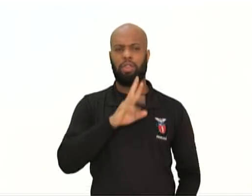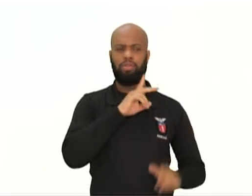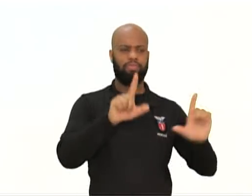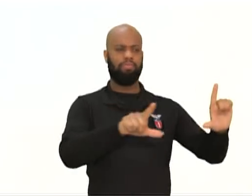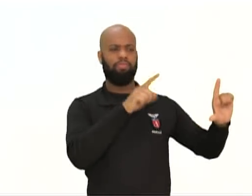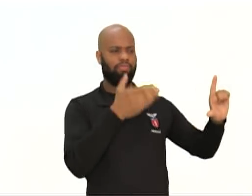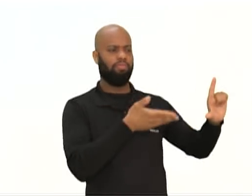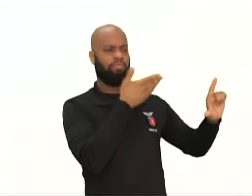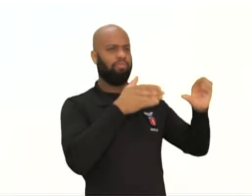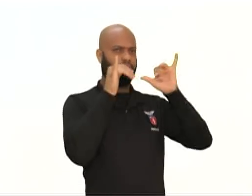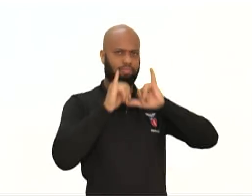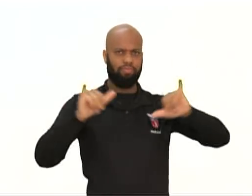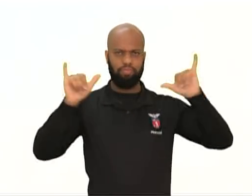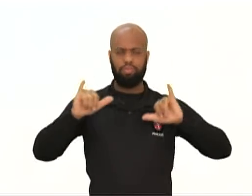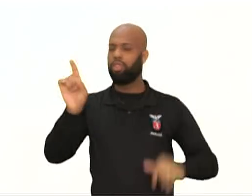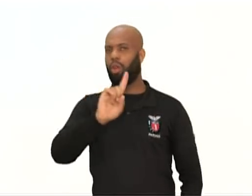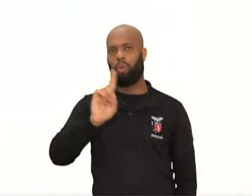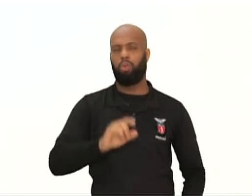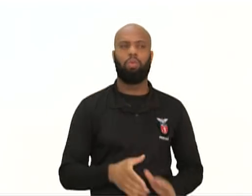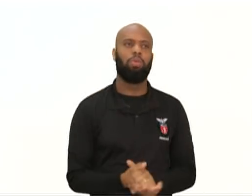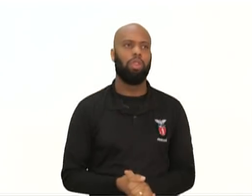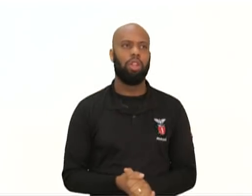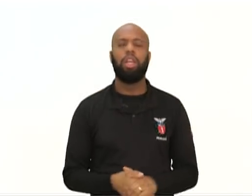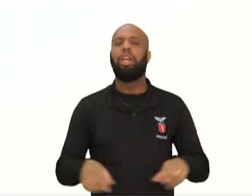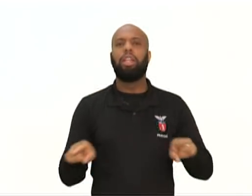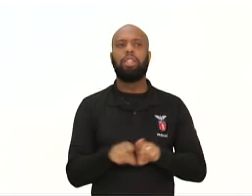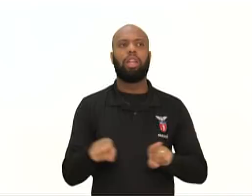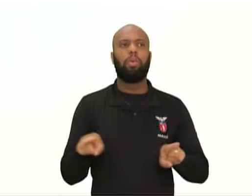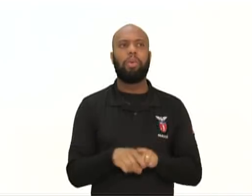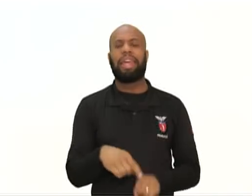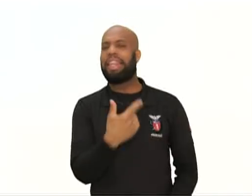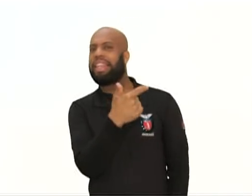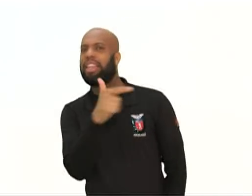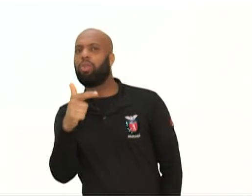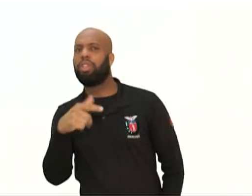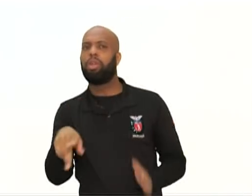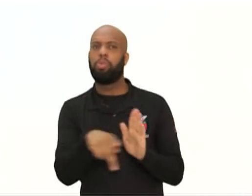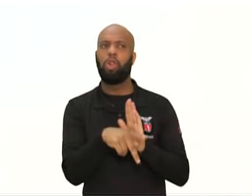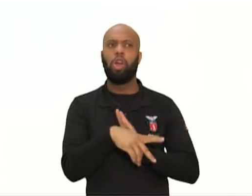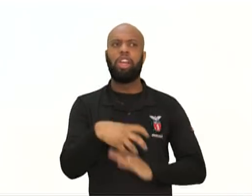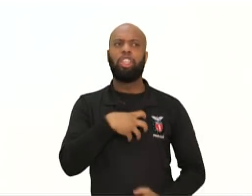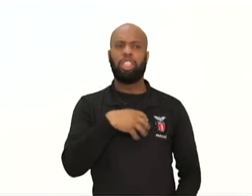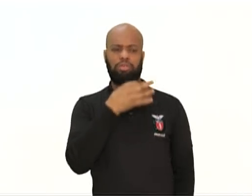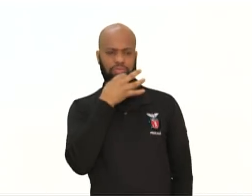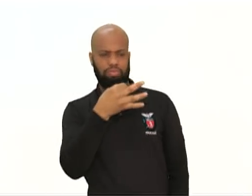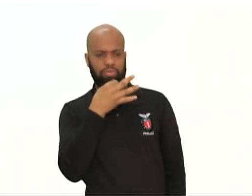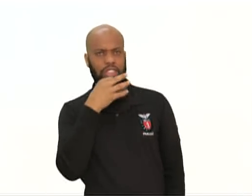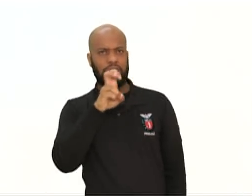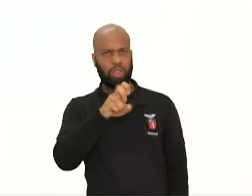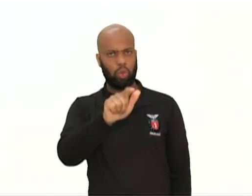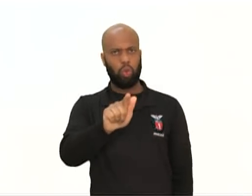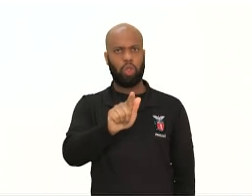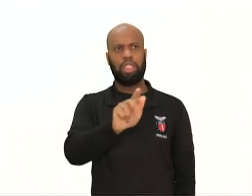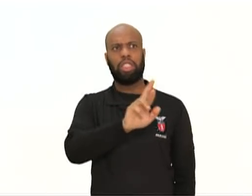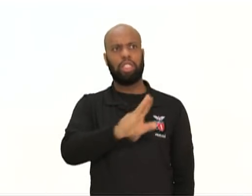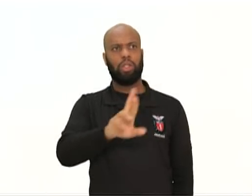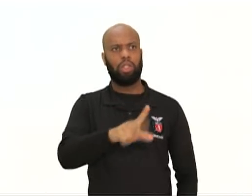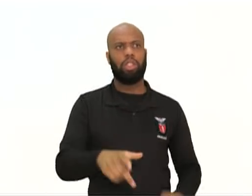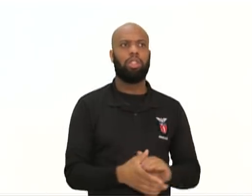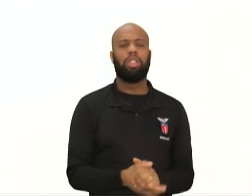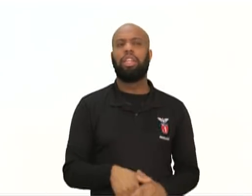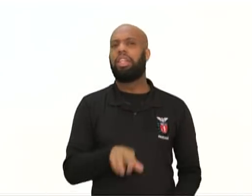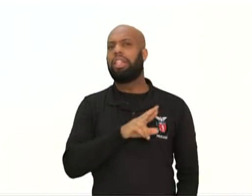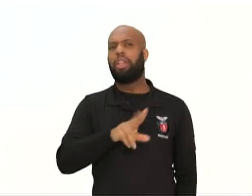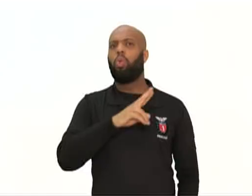da tecnologia 5G. Levanta uma hipótese sobre a tecnologia 5G, também não. E também